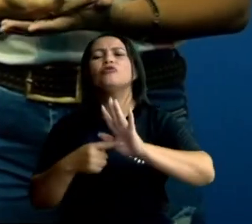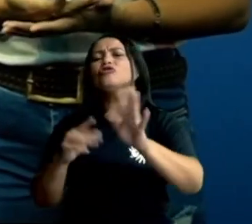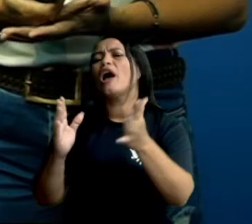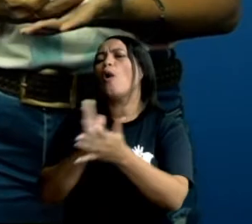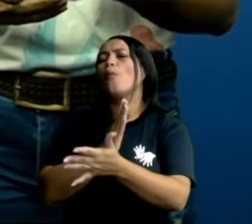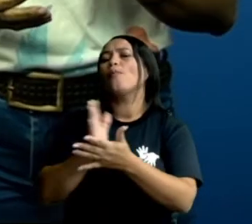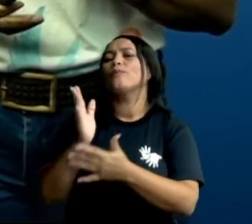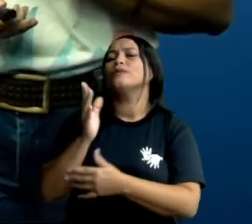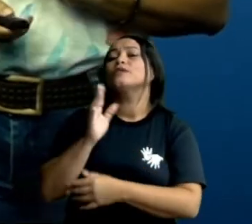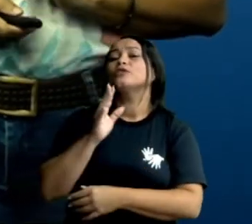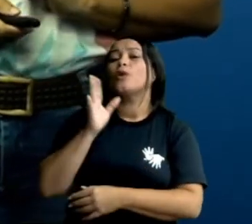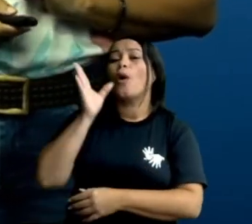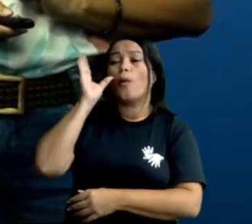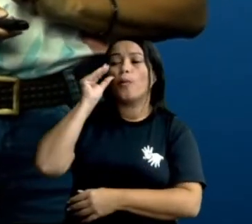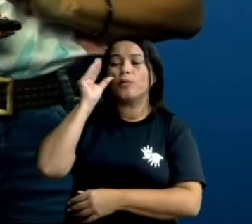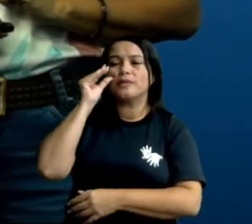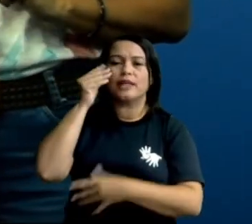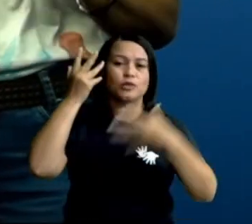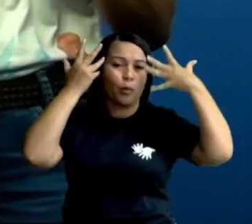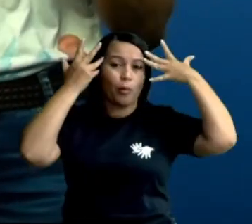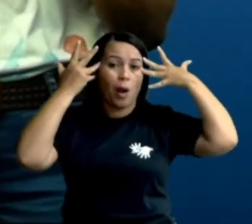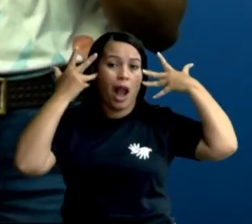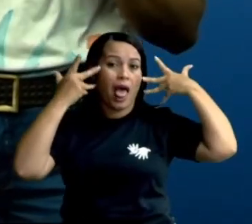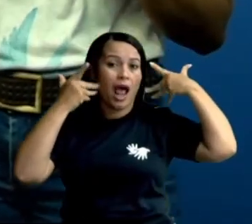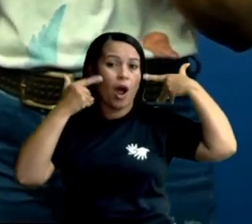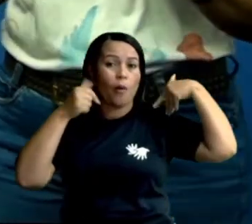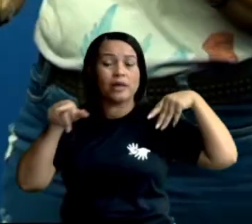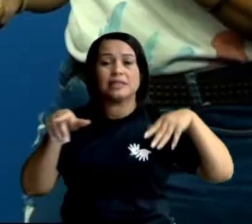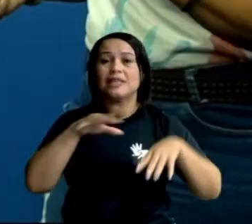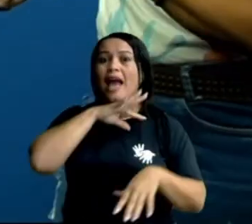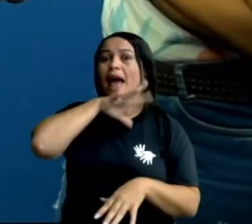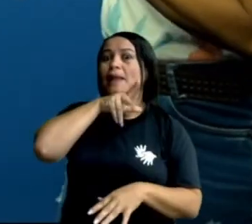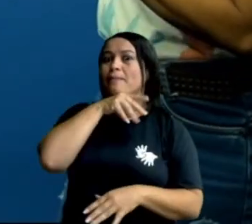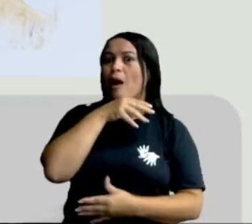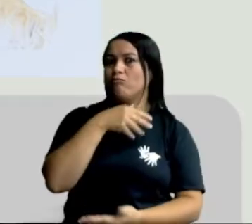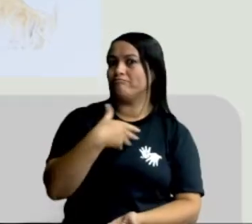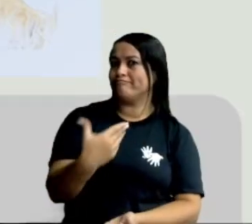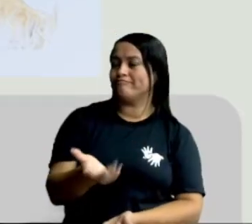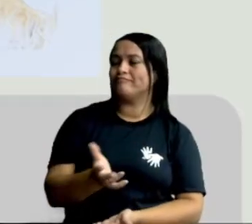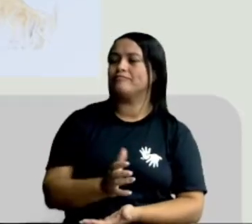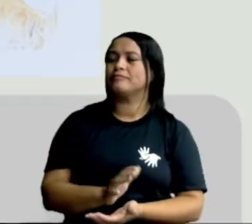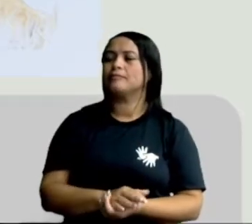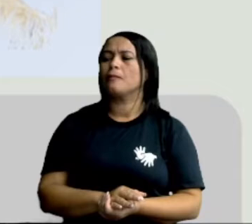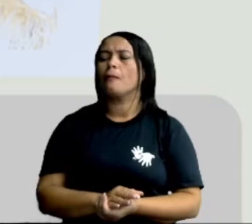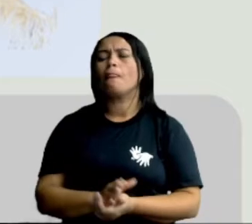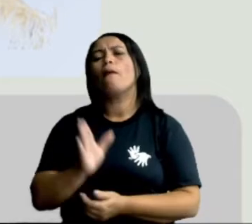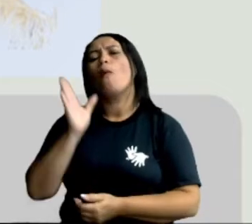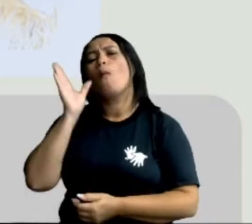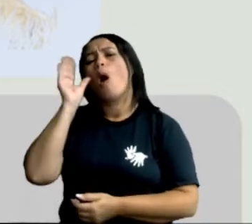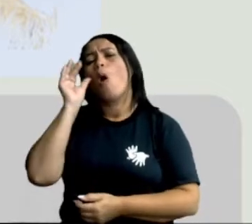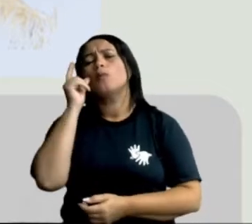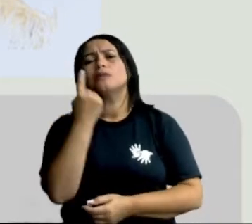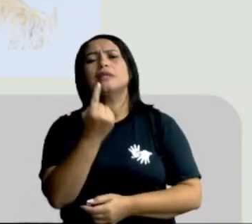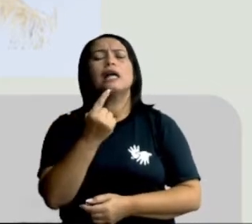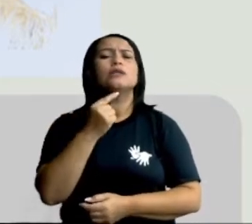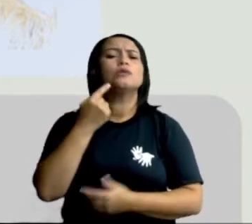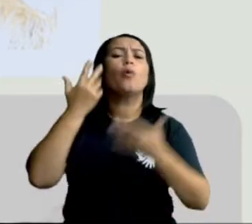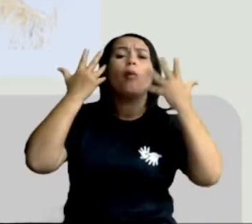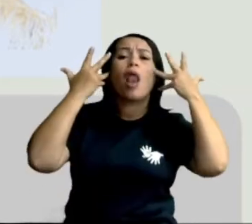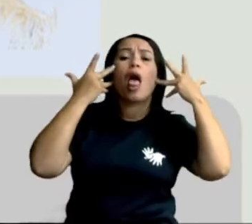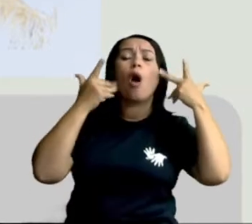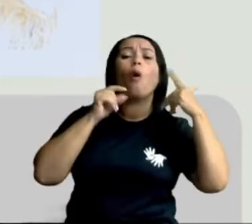alguma curiosidade sobre o leão, esse animal aí, ó. Uma das curiosidades do leão é